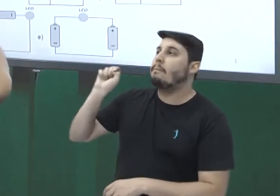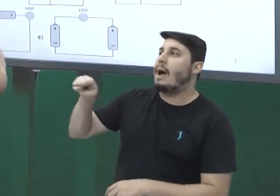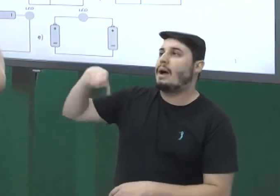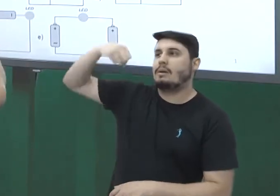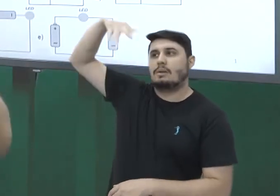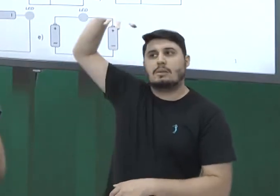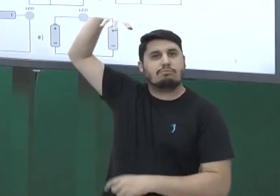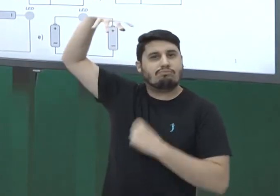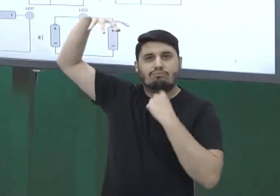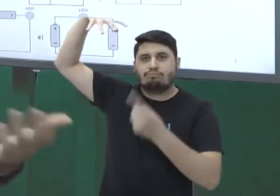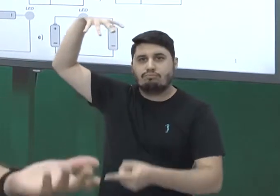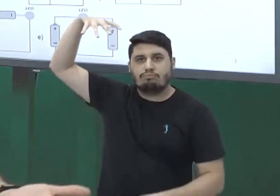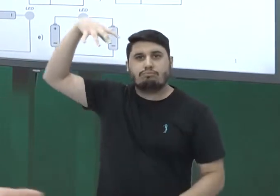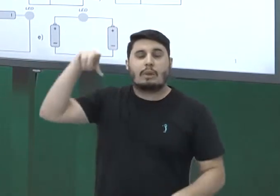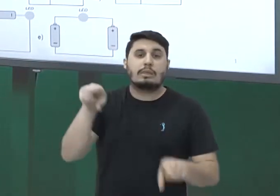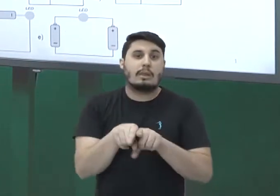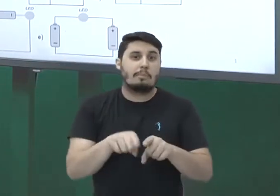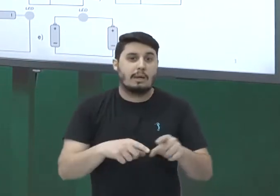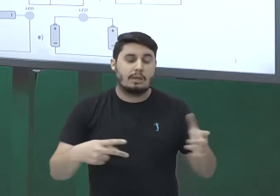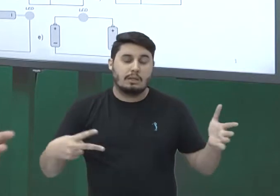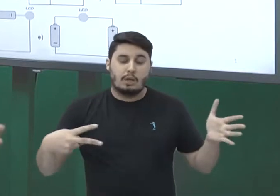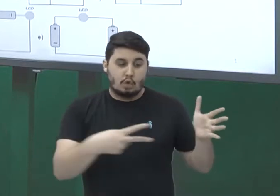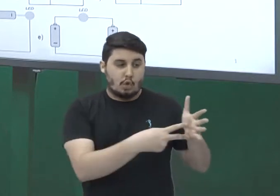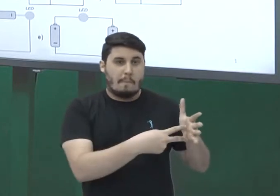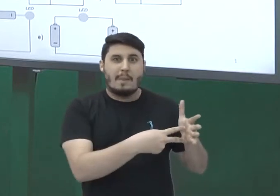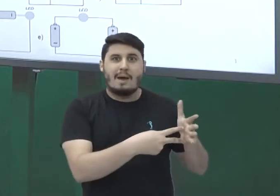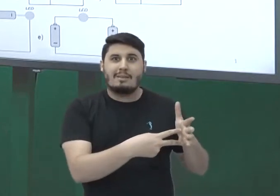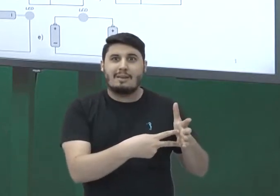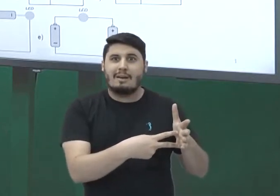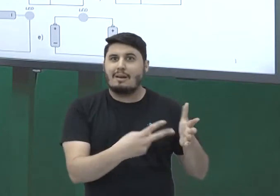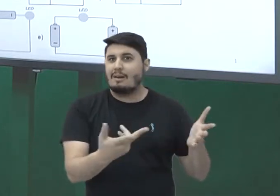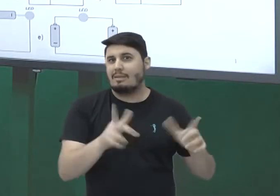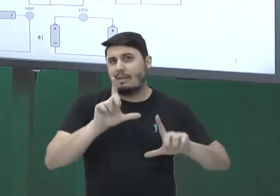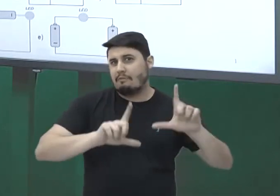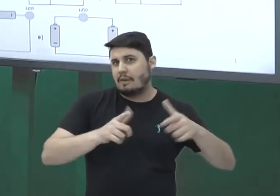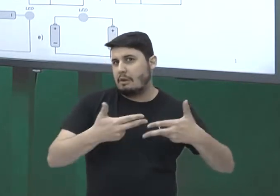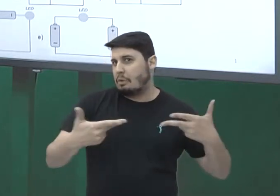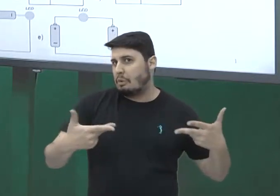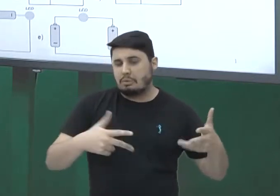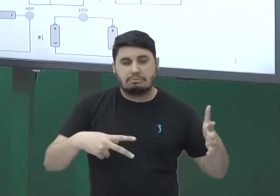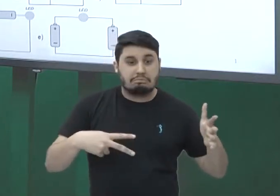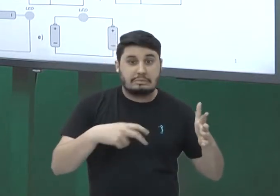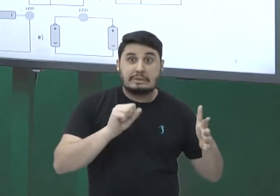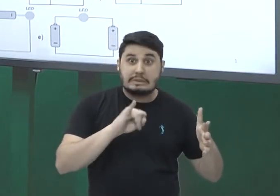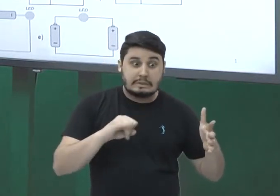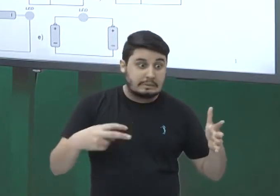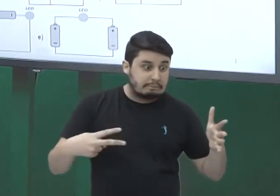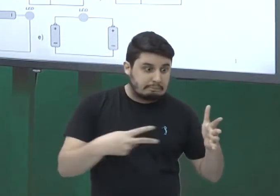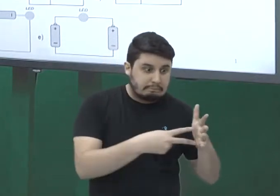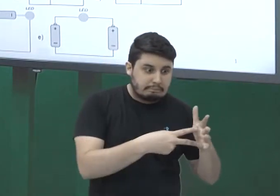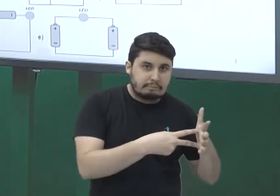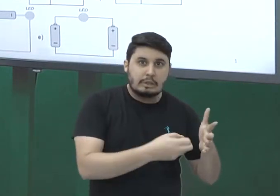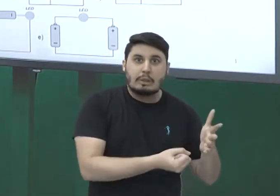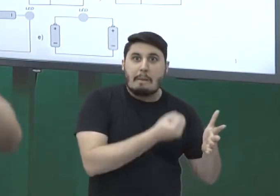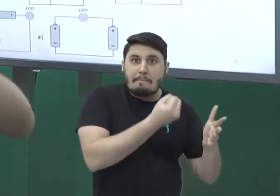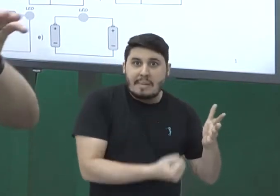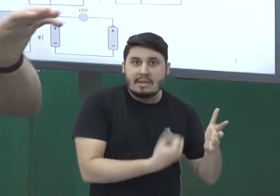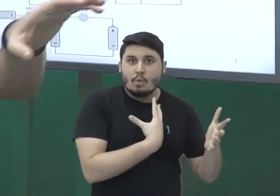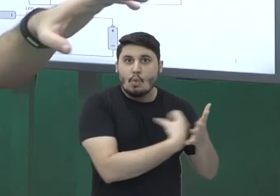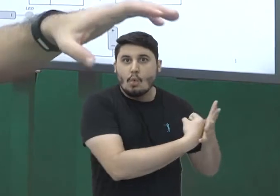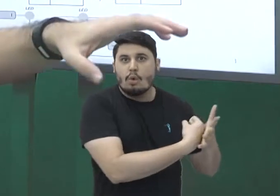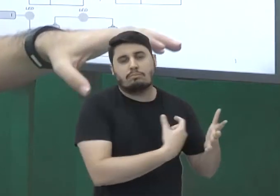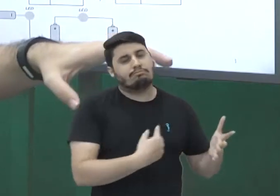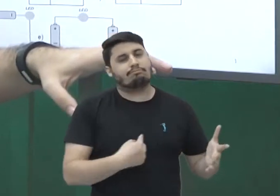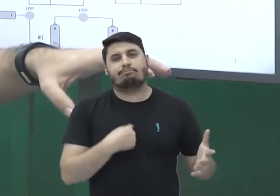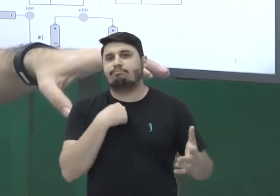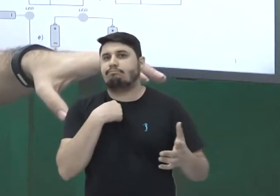aparelho elétrico eletrônico, certo? Então a gente precisa de fato de uma DDP. Por exemplo, quando você liga